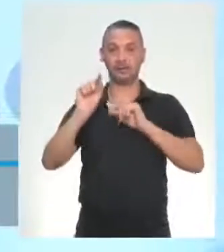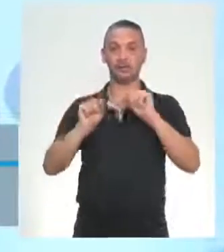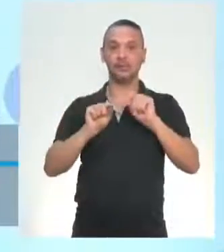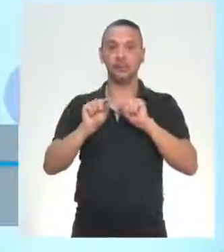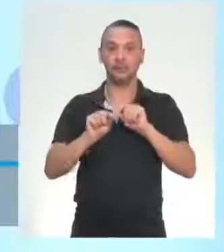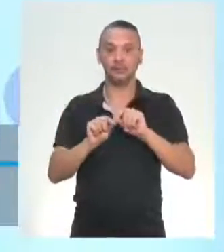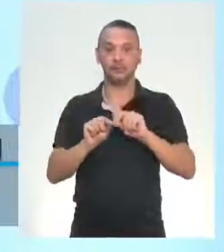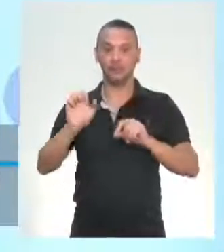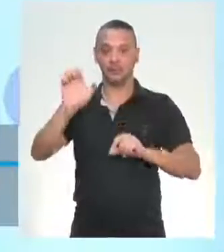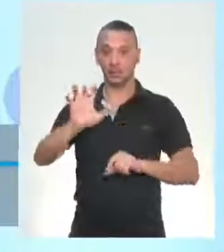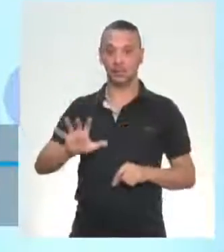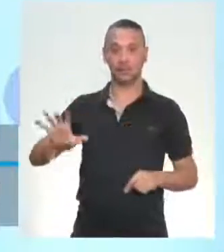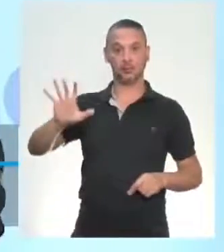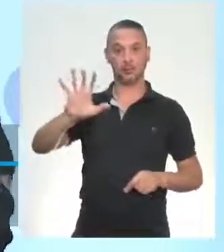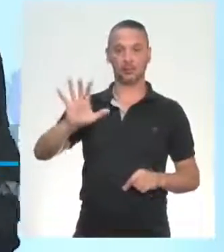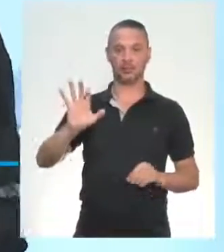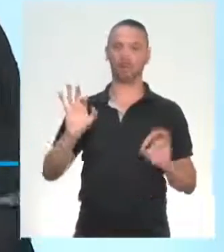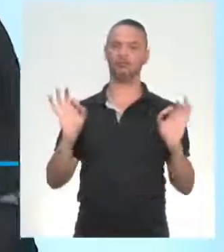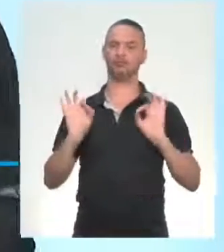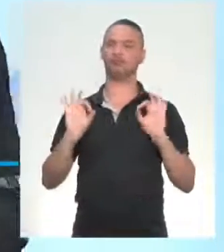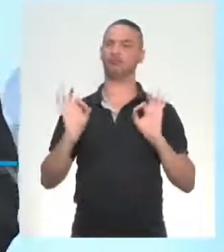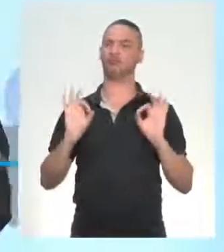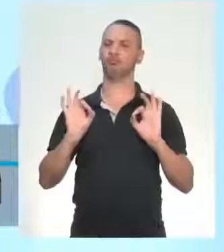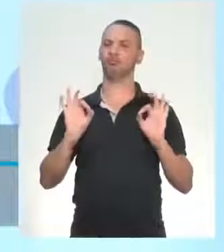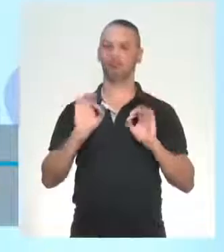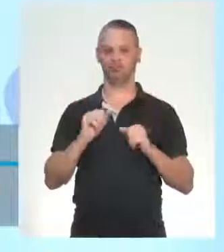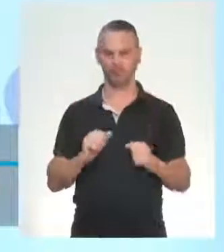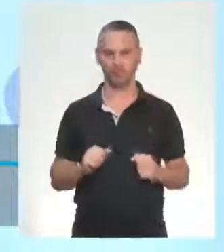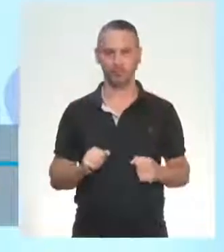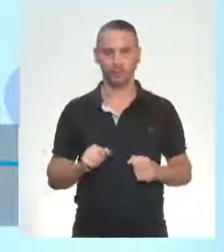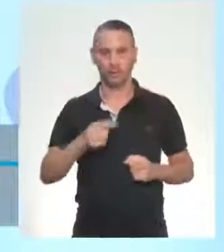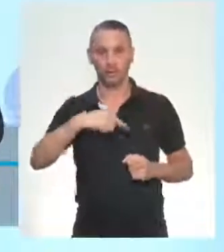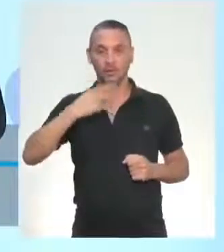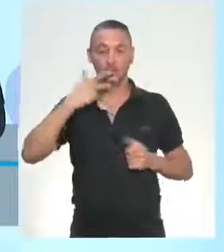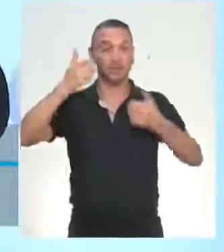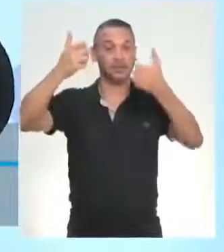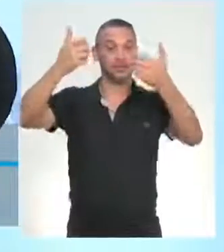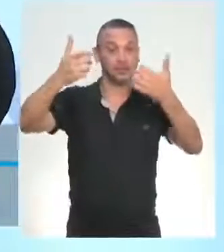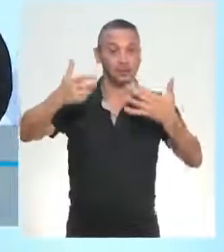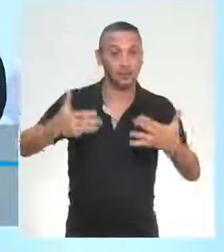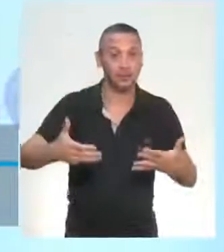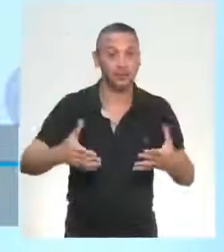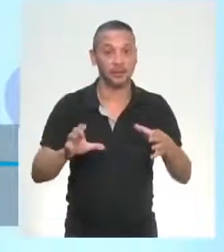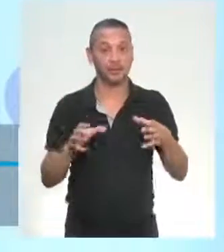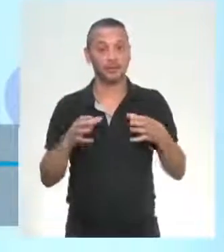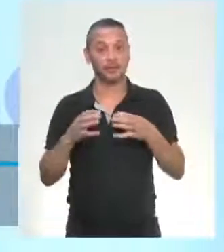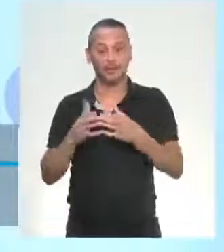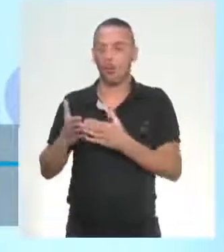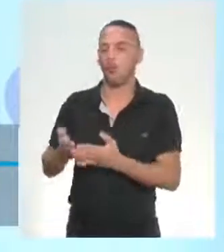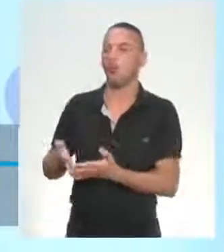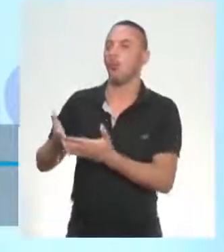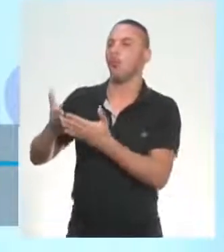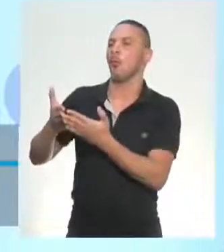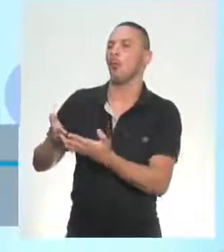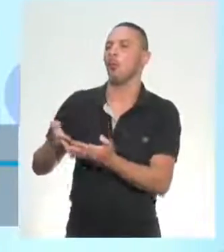os europeus simplesmente, Porque nós falamos das grandes navegações, dos desafios